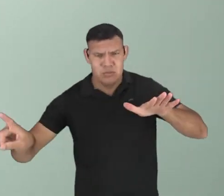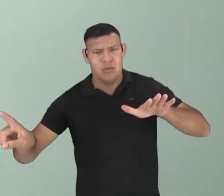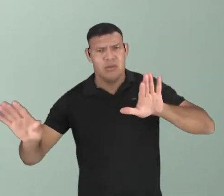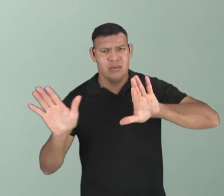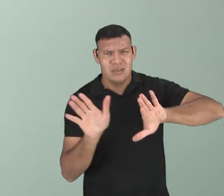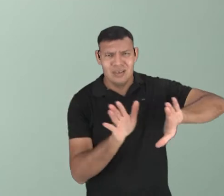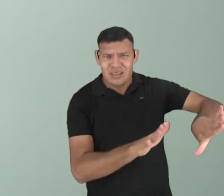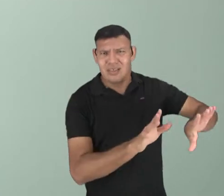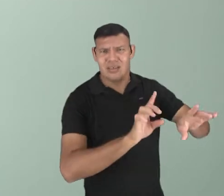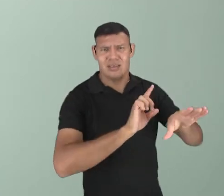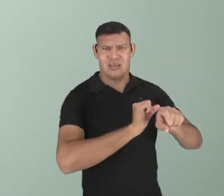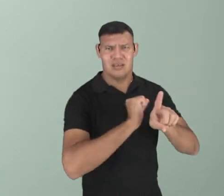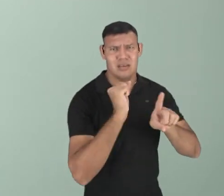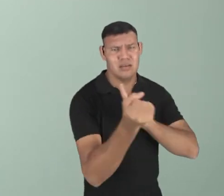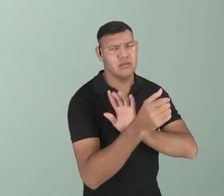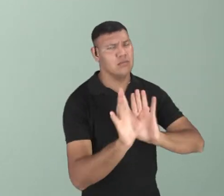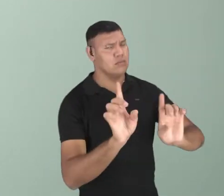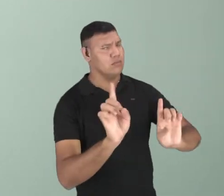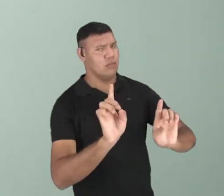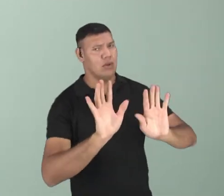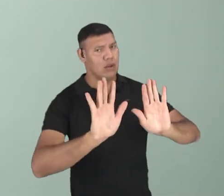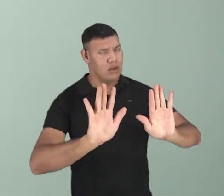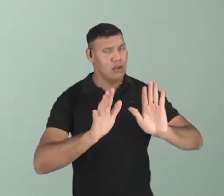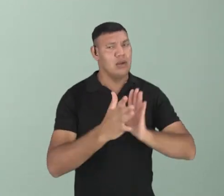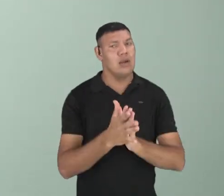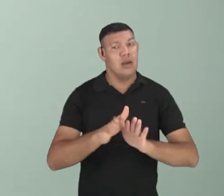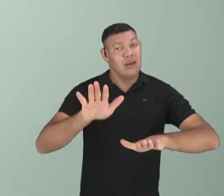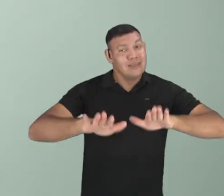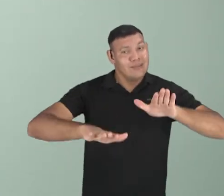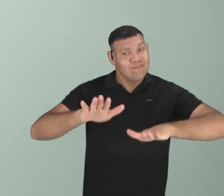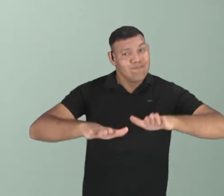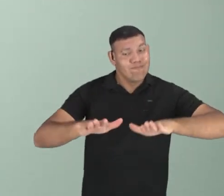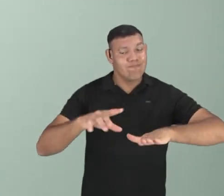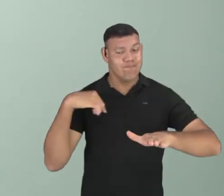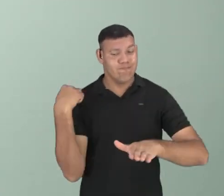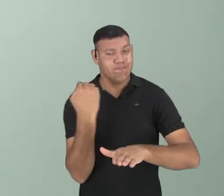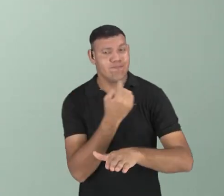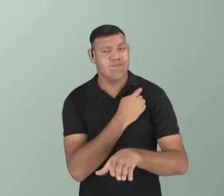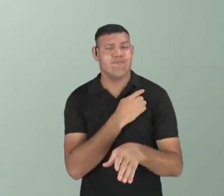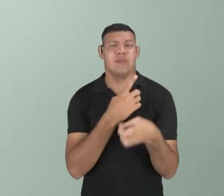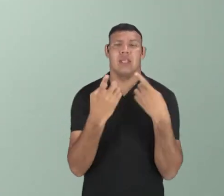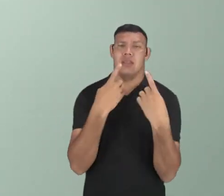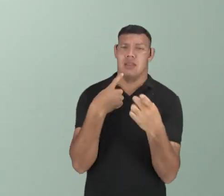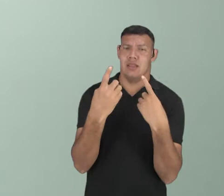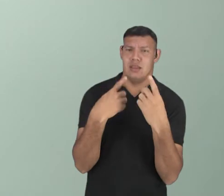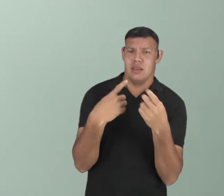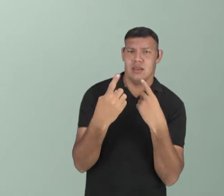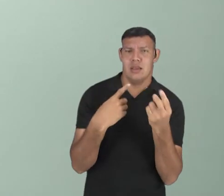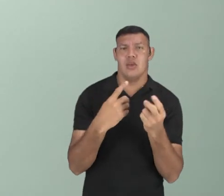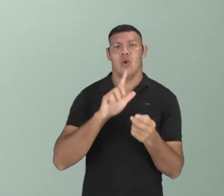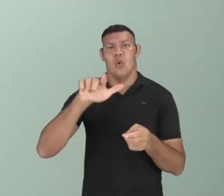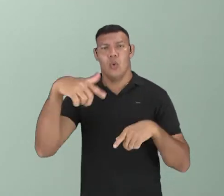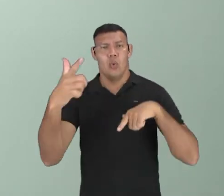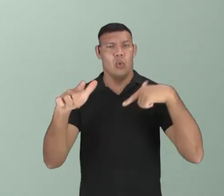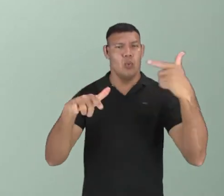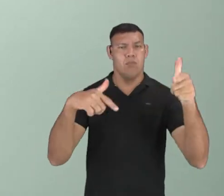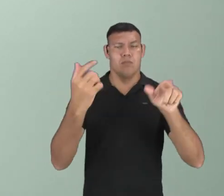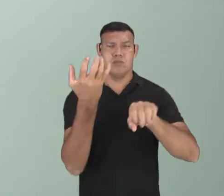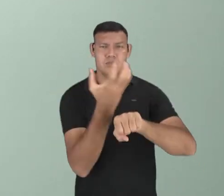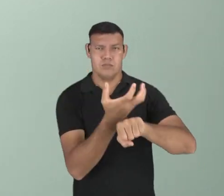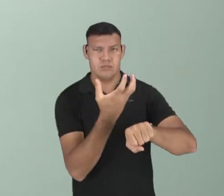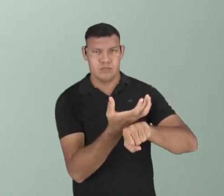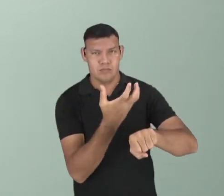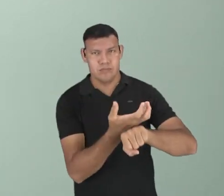sociedade em que nós vivemos por isso que de vez em quando nós estamos dialogando com as outras disciplinas da